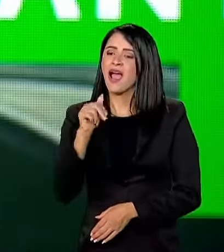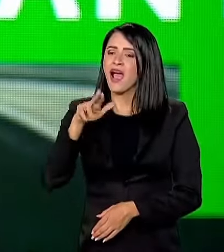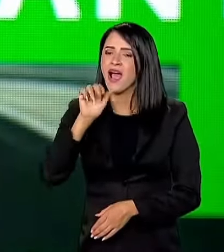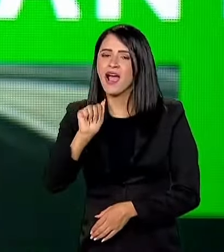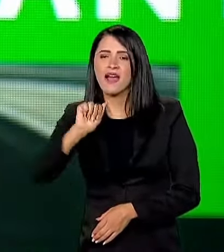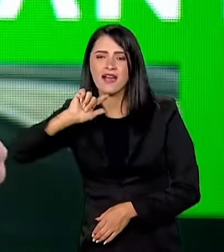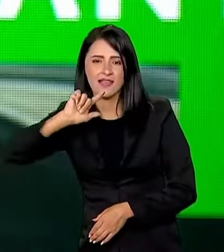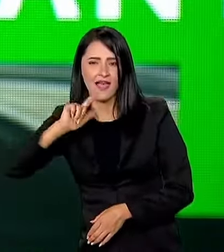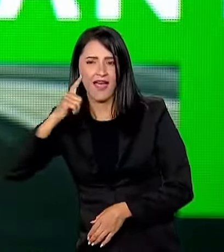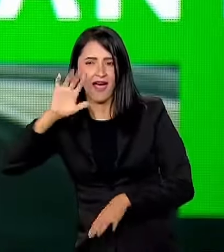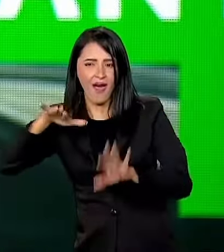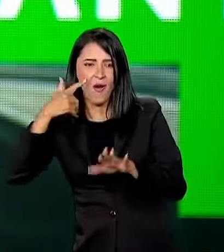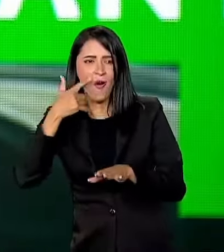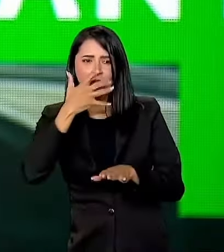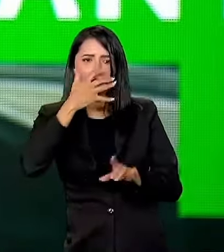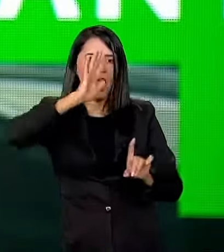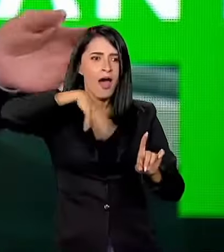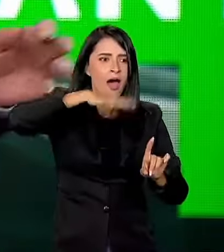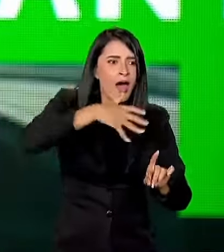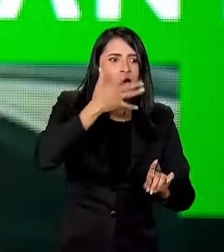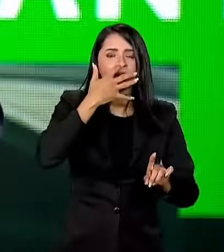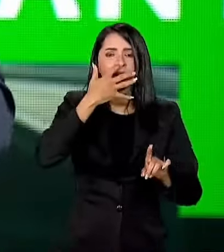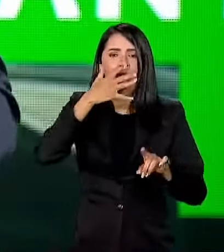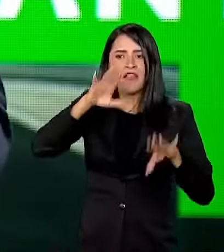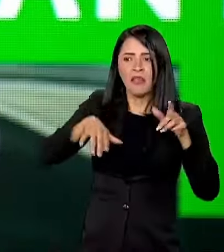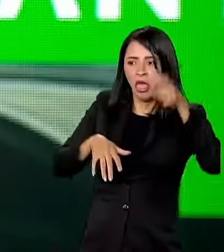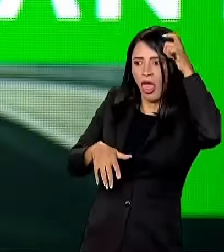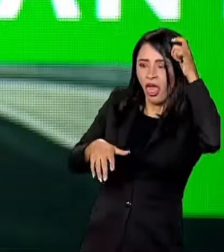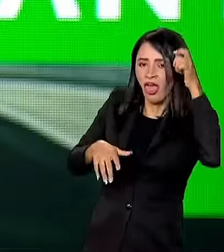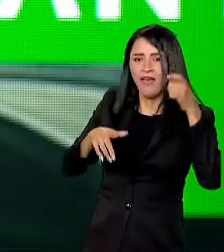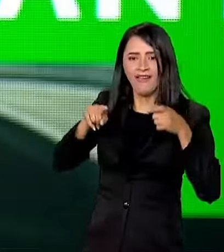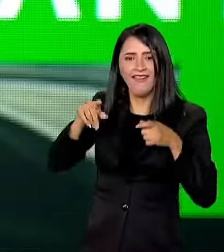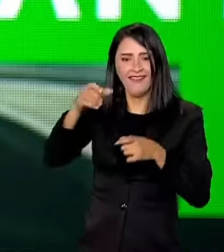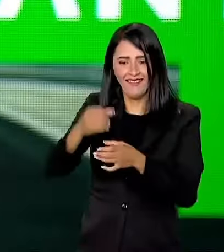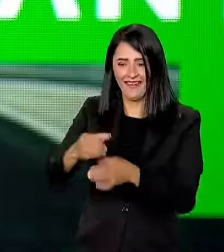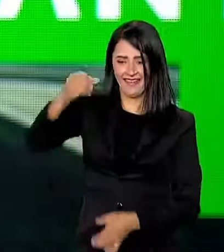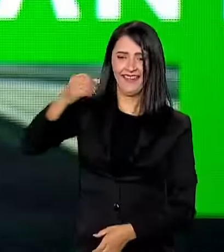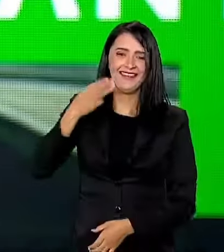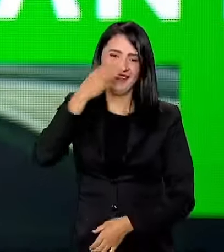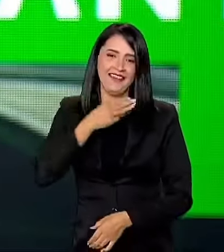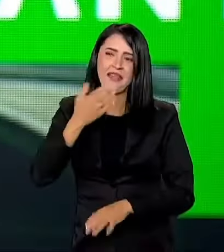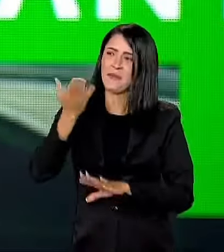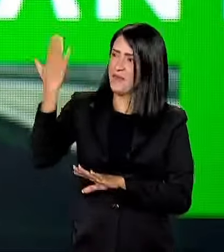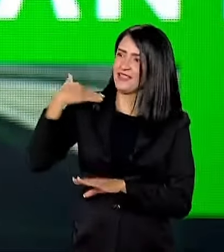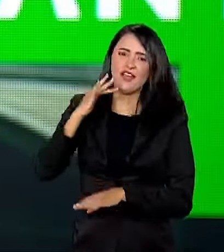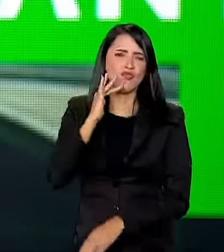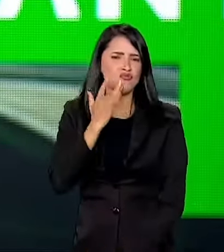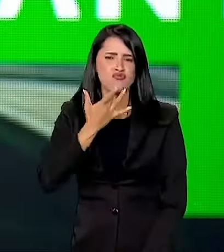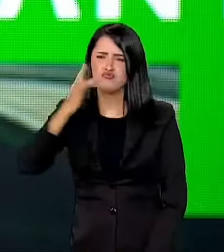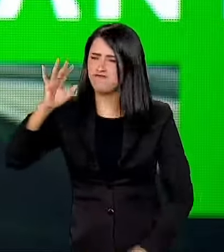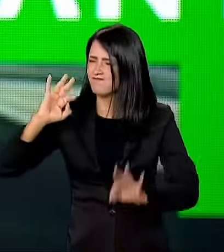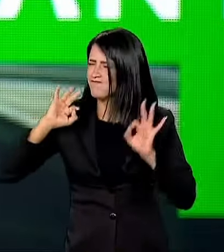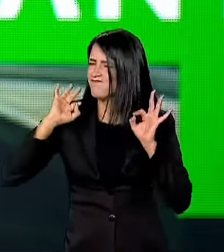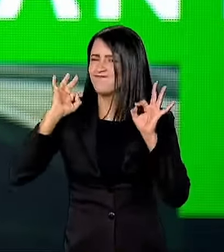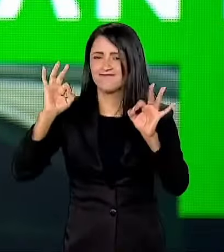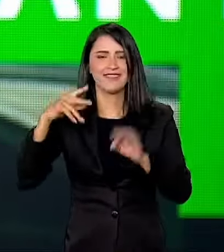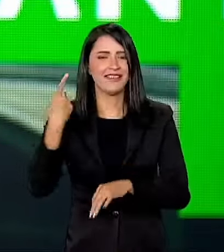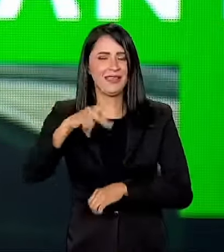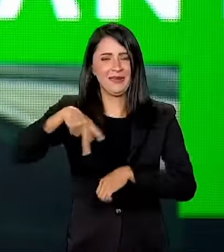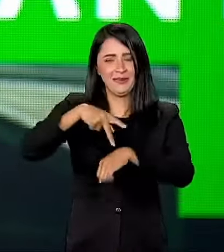ora, sabe, é diabolizada, a cana que já foi o ouro desse país, a cana que já foi,